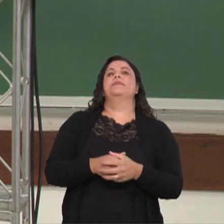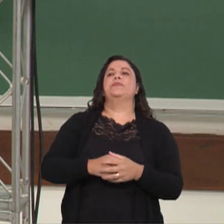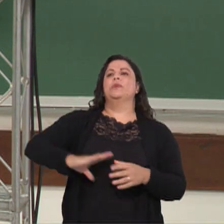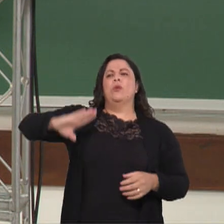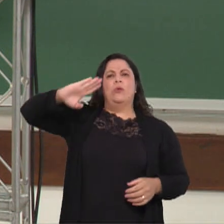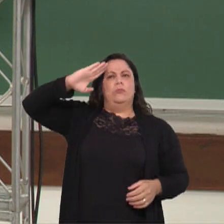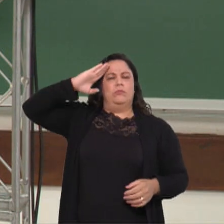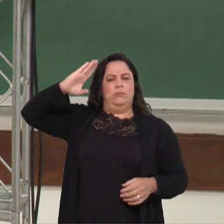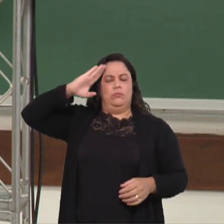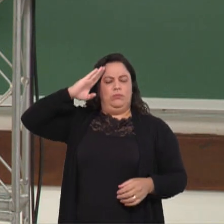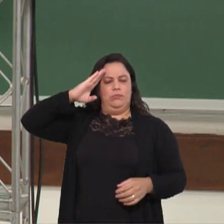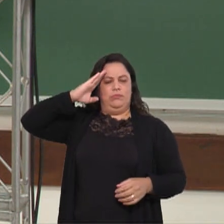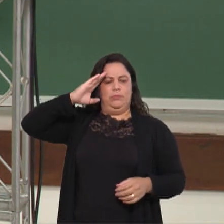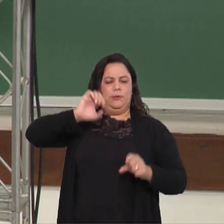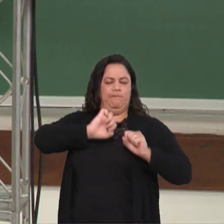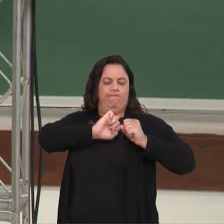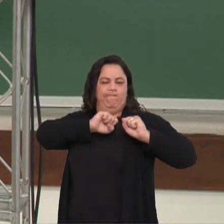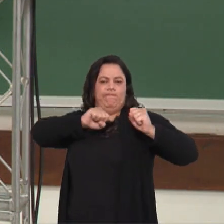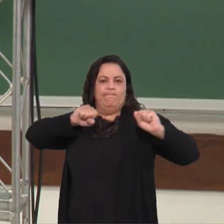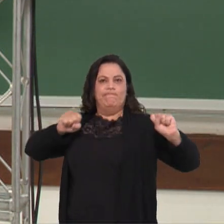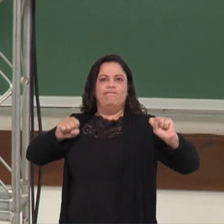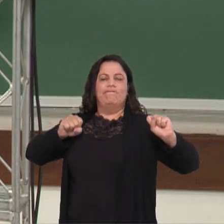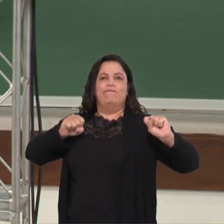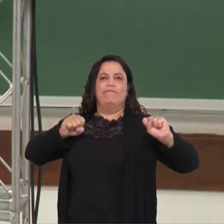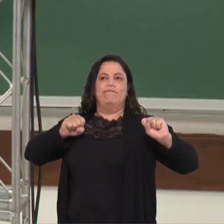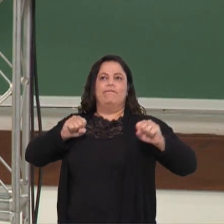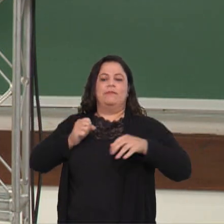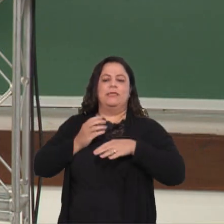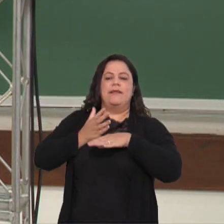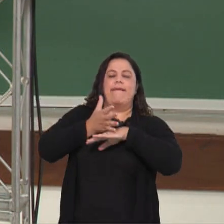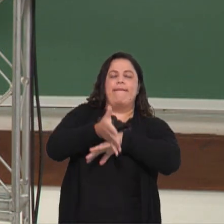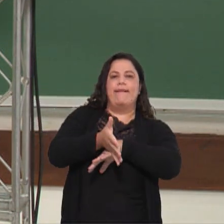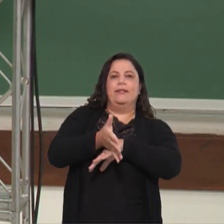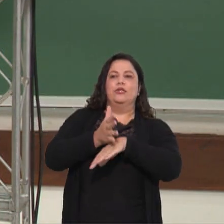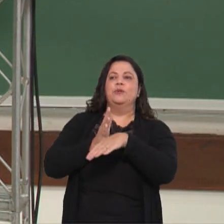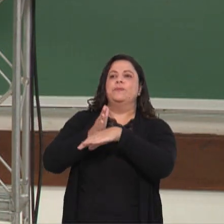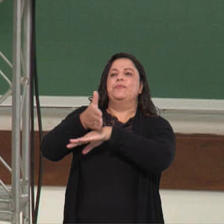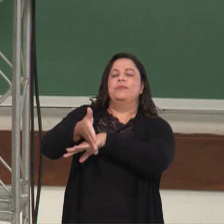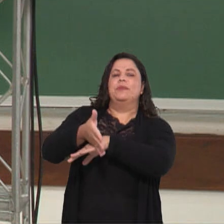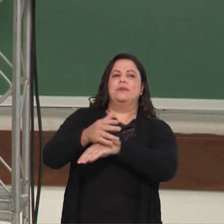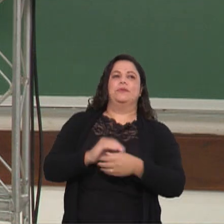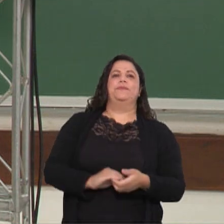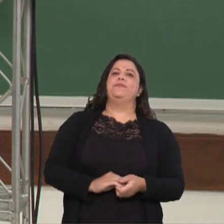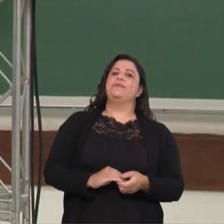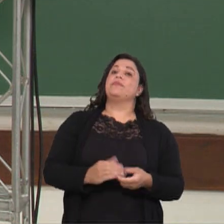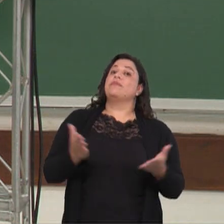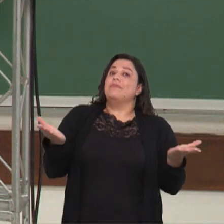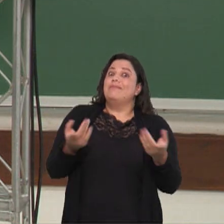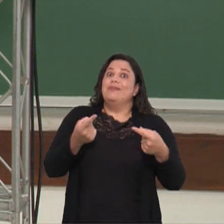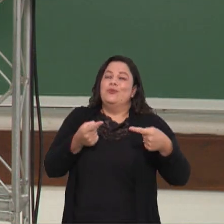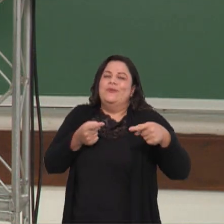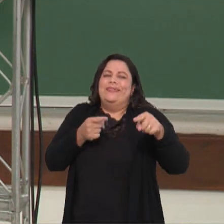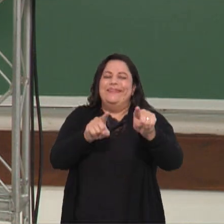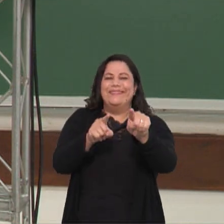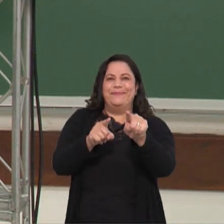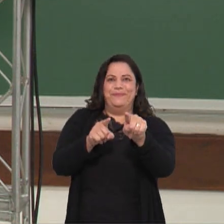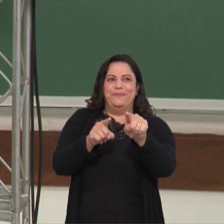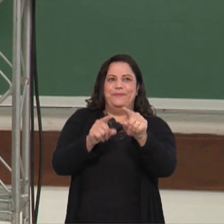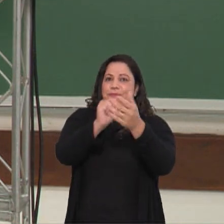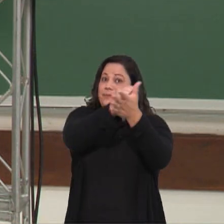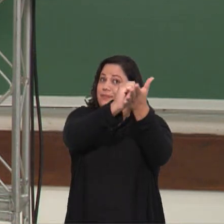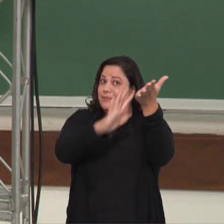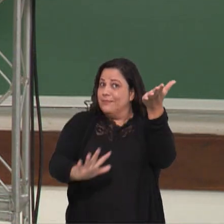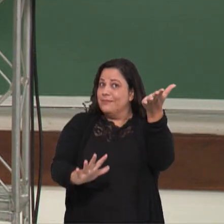do exército de Alexandre, tá? Como desafio, vou deixar aqui uma atividadezinha para você aqui, tá? O